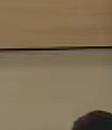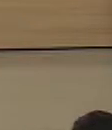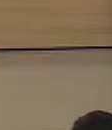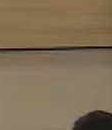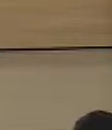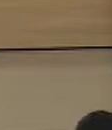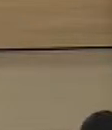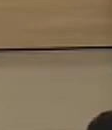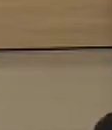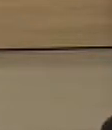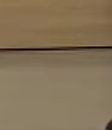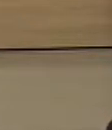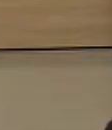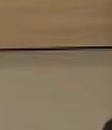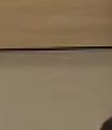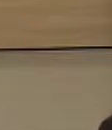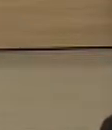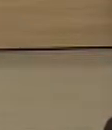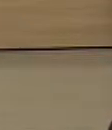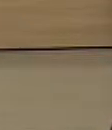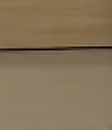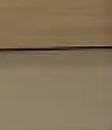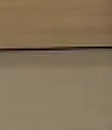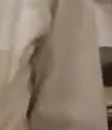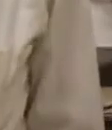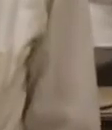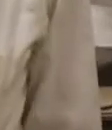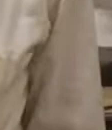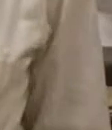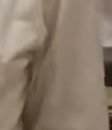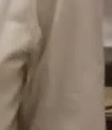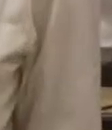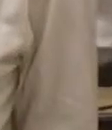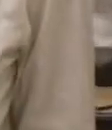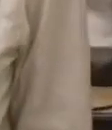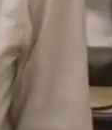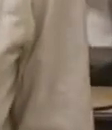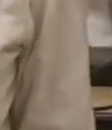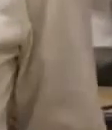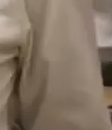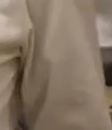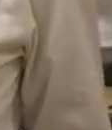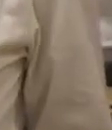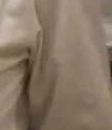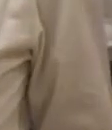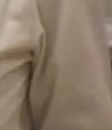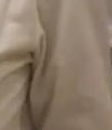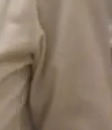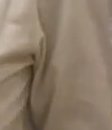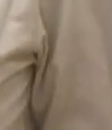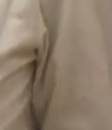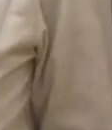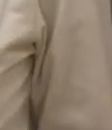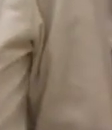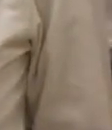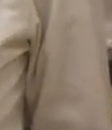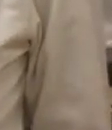sobre todos os aspectos da educação, da criança, da violência, de tudo